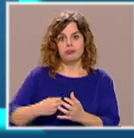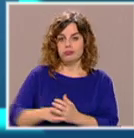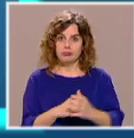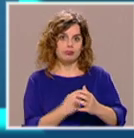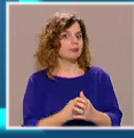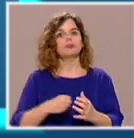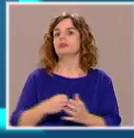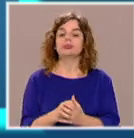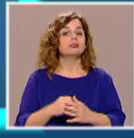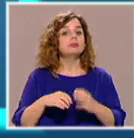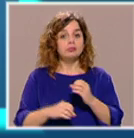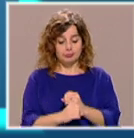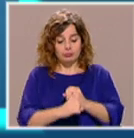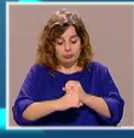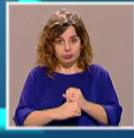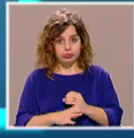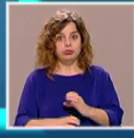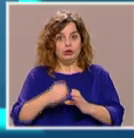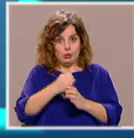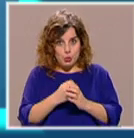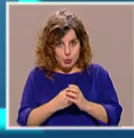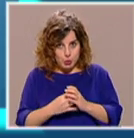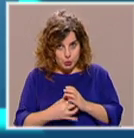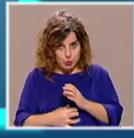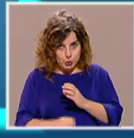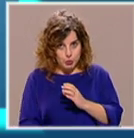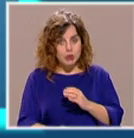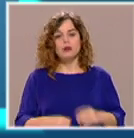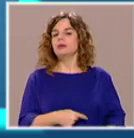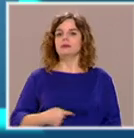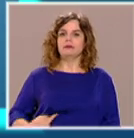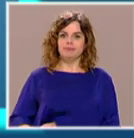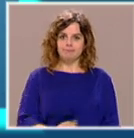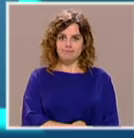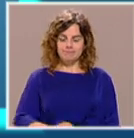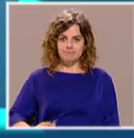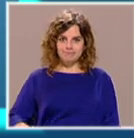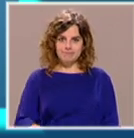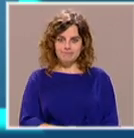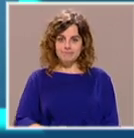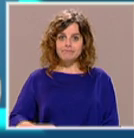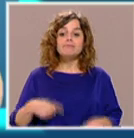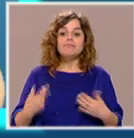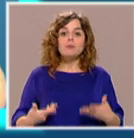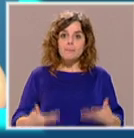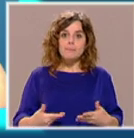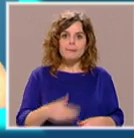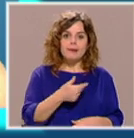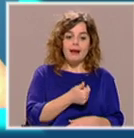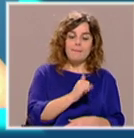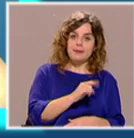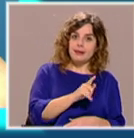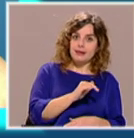a válvula abre-se e o conteúdo passa para o intestino delgado. Agora atua a bilis, o